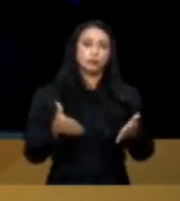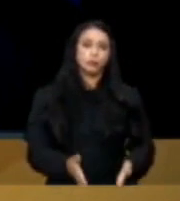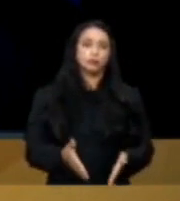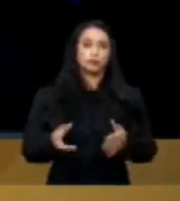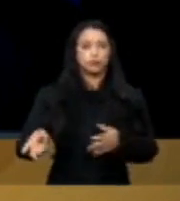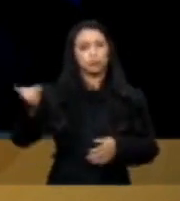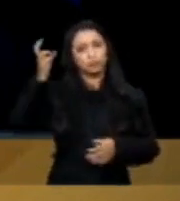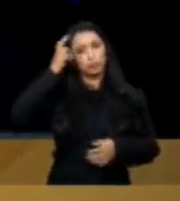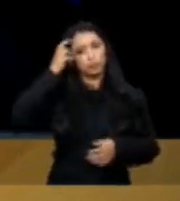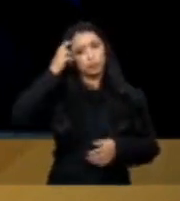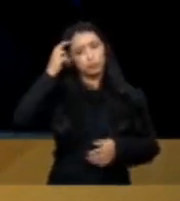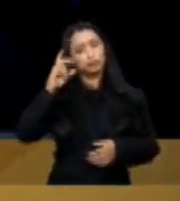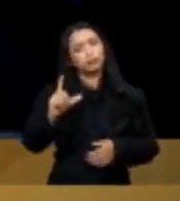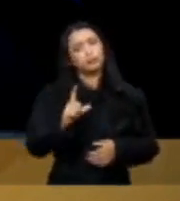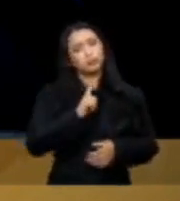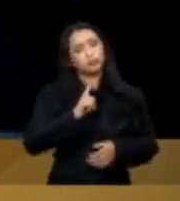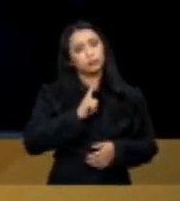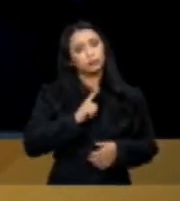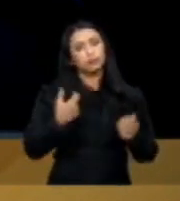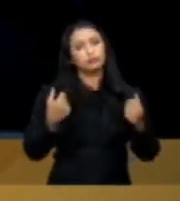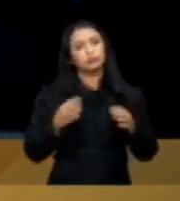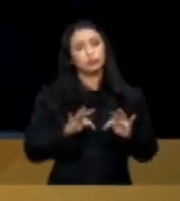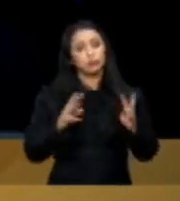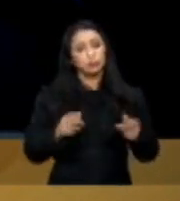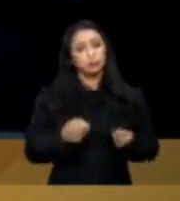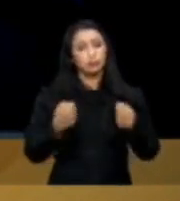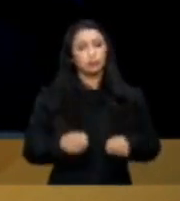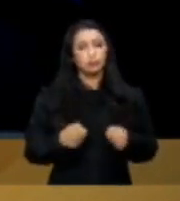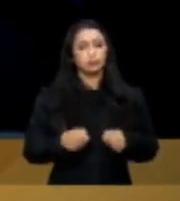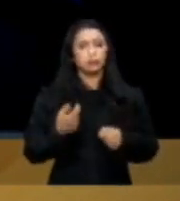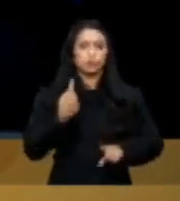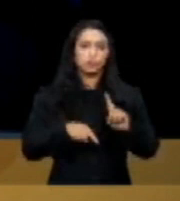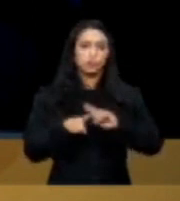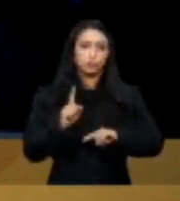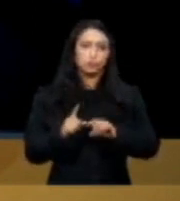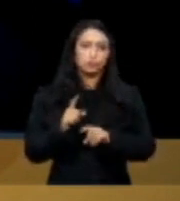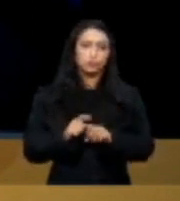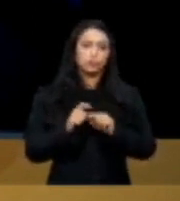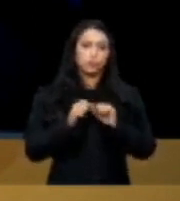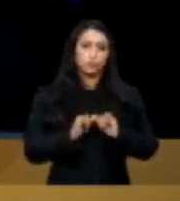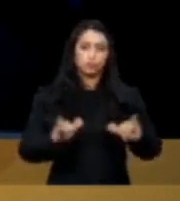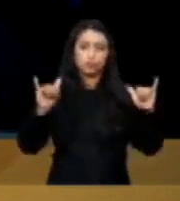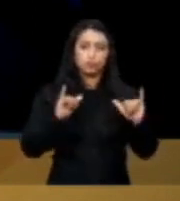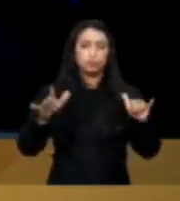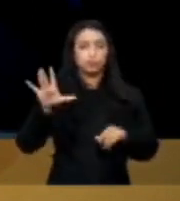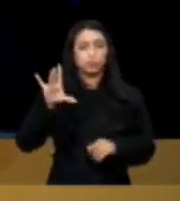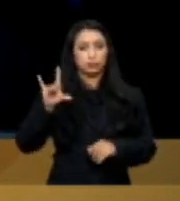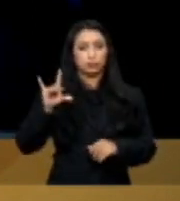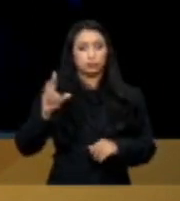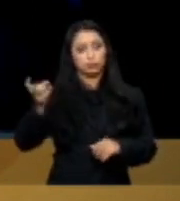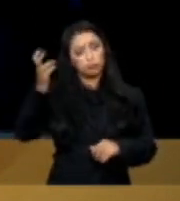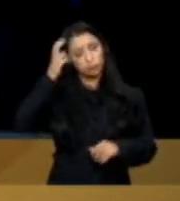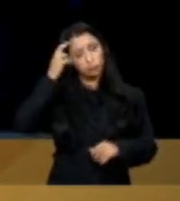vida cultural, figurarão as necessárias para a conservação, desenvolvimento e divulgação da ciência, da cultura e da